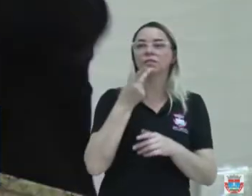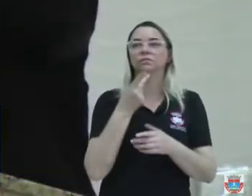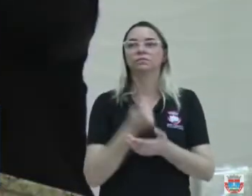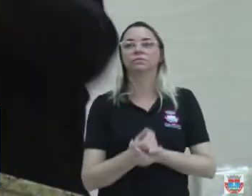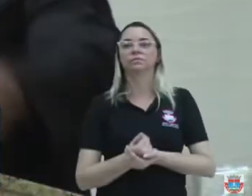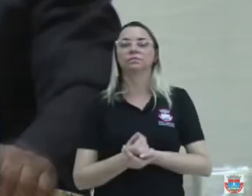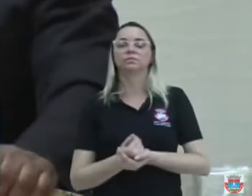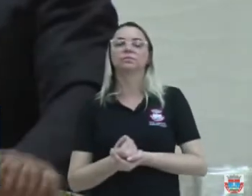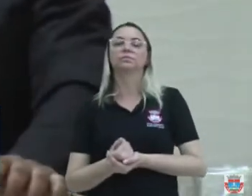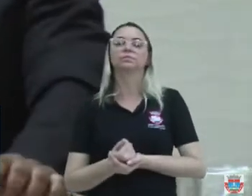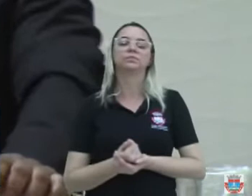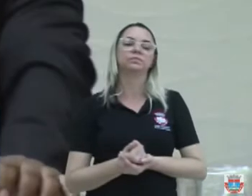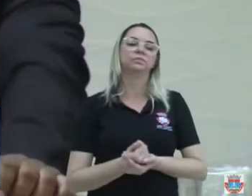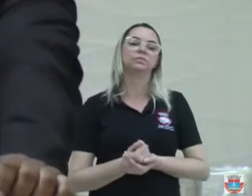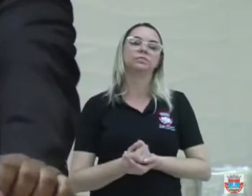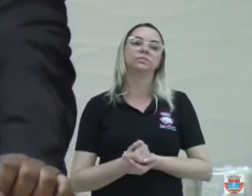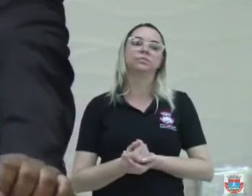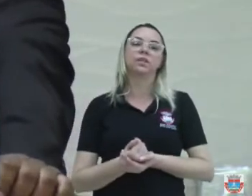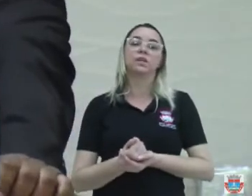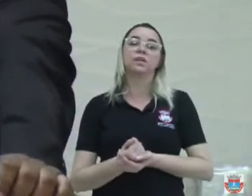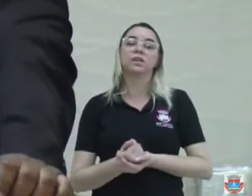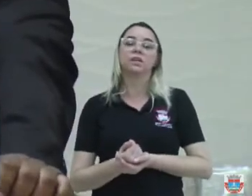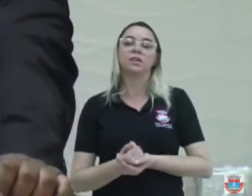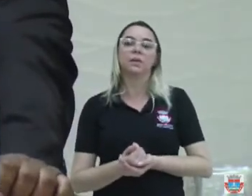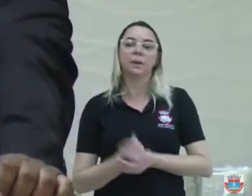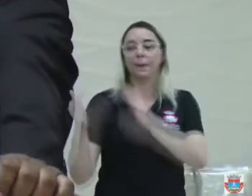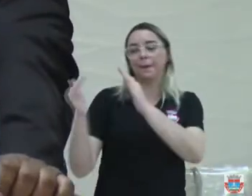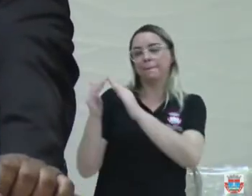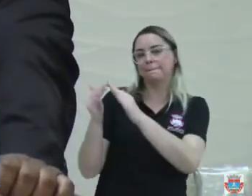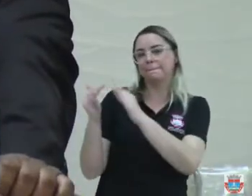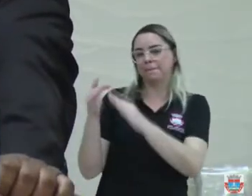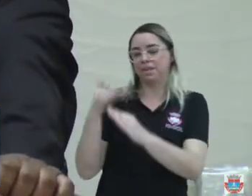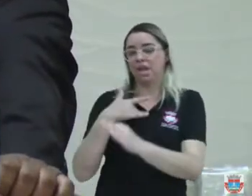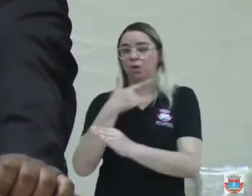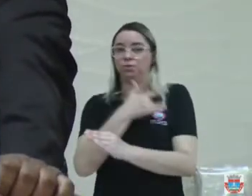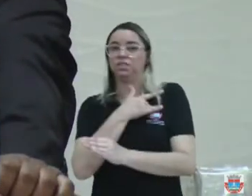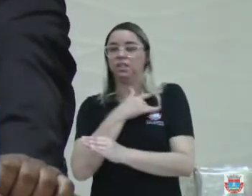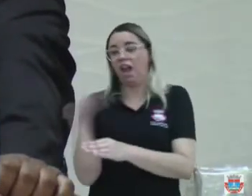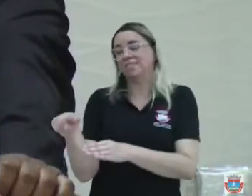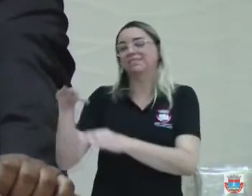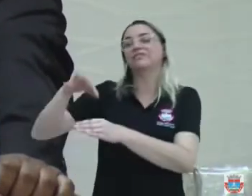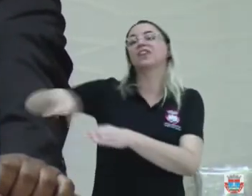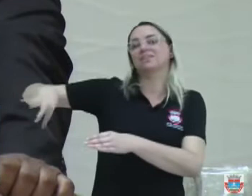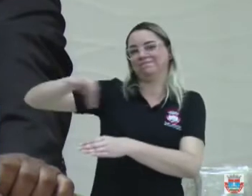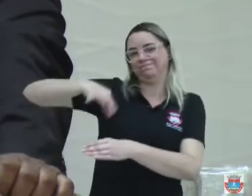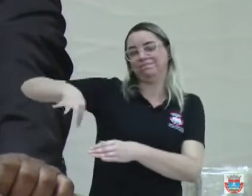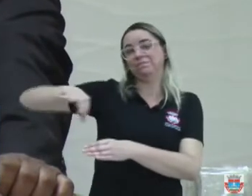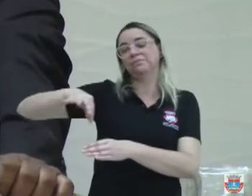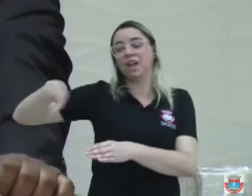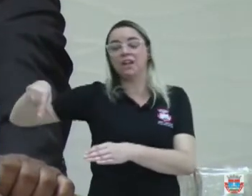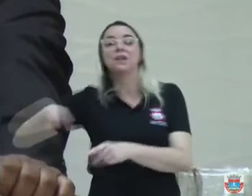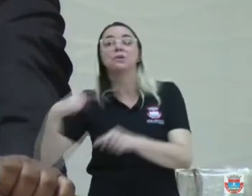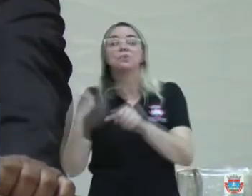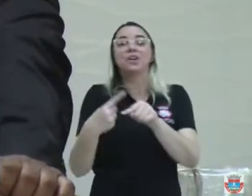mil e alguns quebrados, eu coloquei para o posto de saúde da Vila do Espírito Santo, que necessita